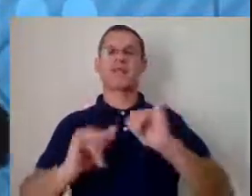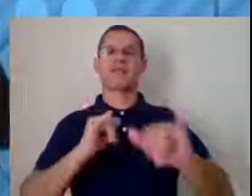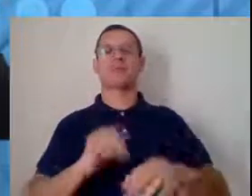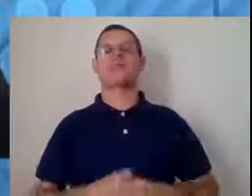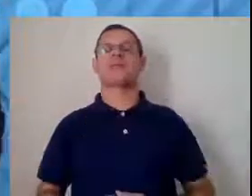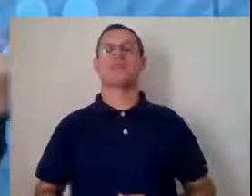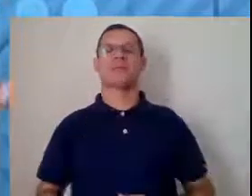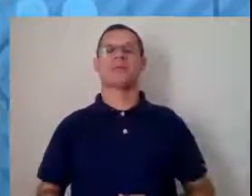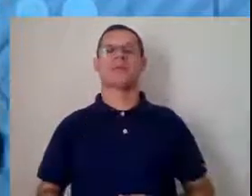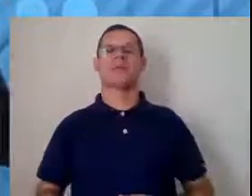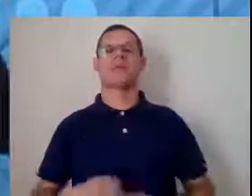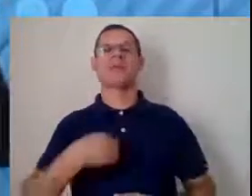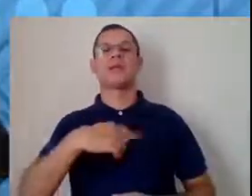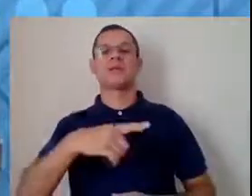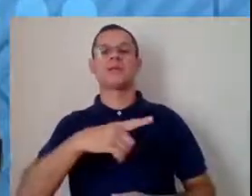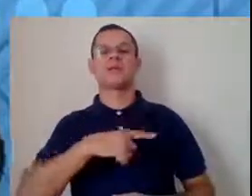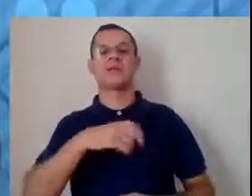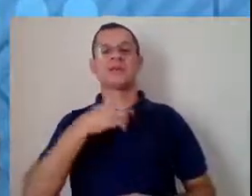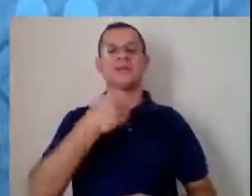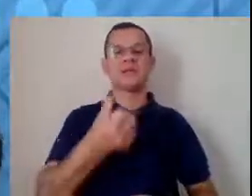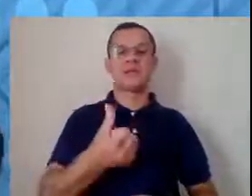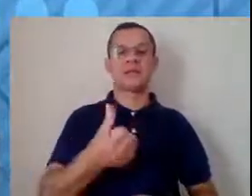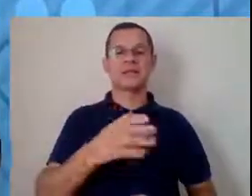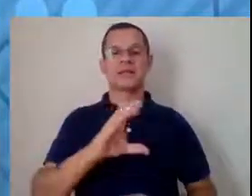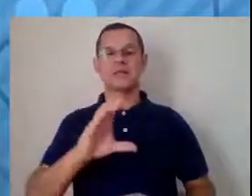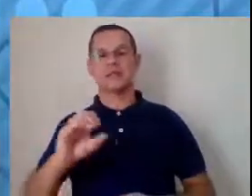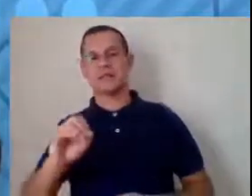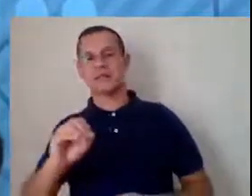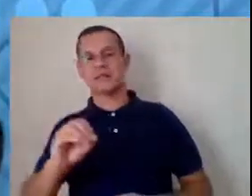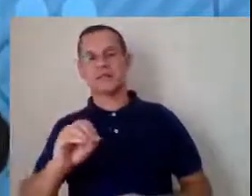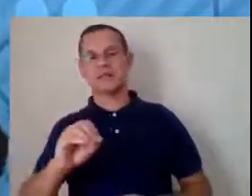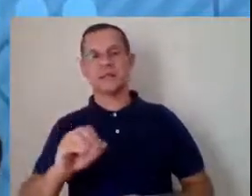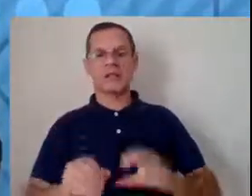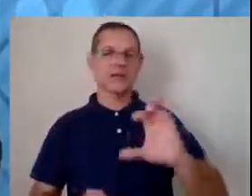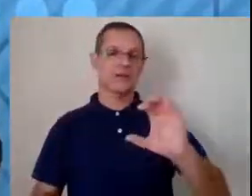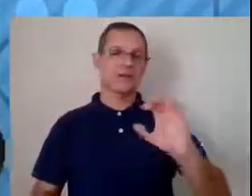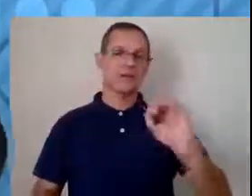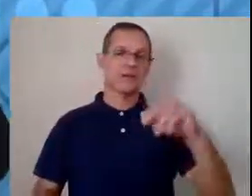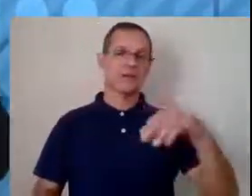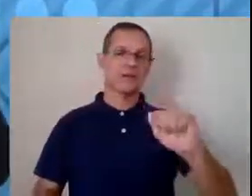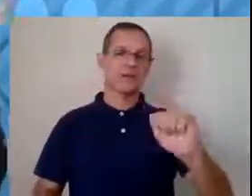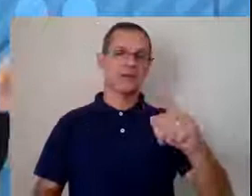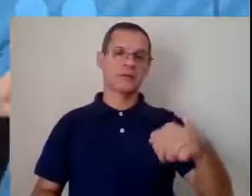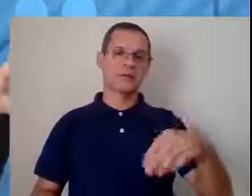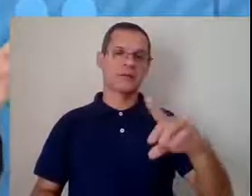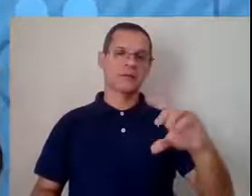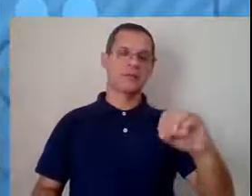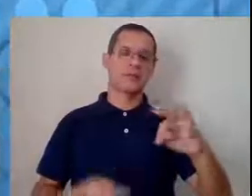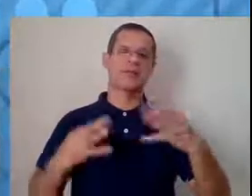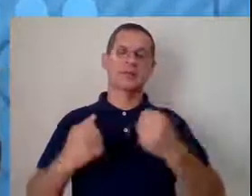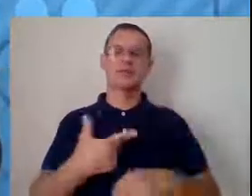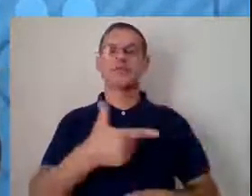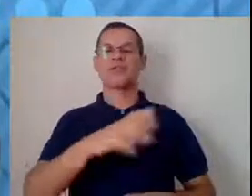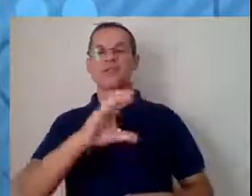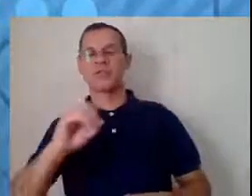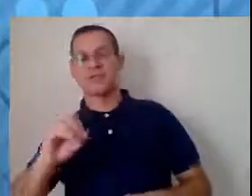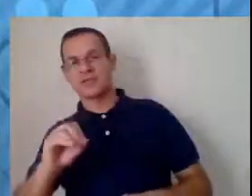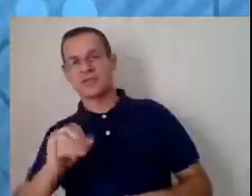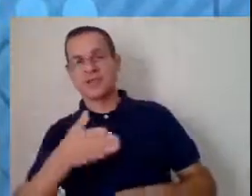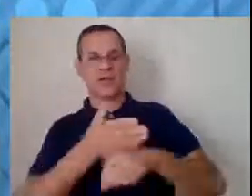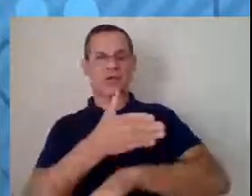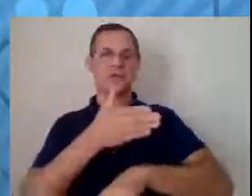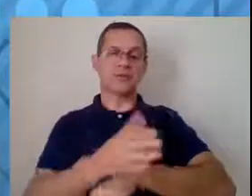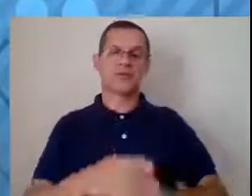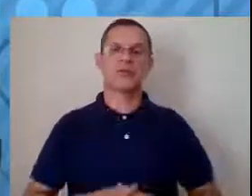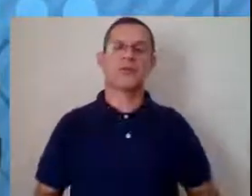informação que eu tenho 60 comandos no total, tá? 20 comandos são